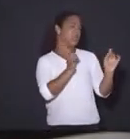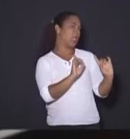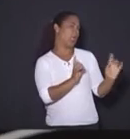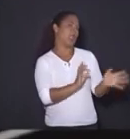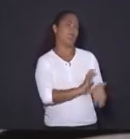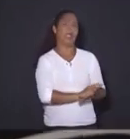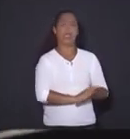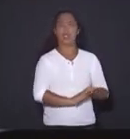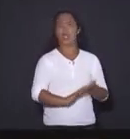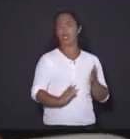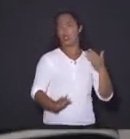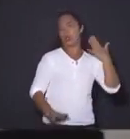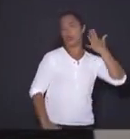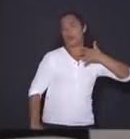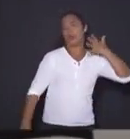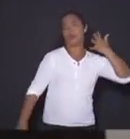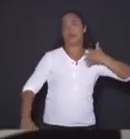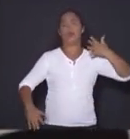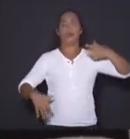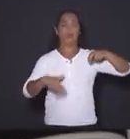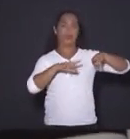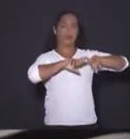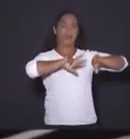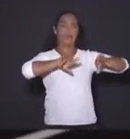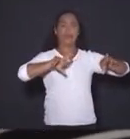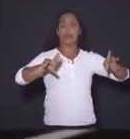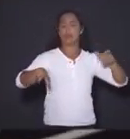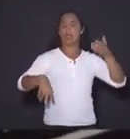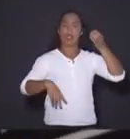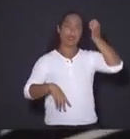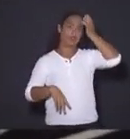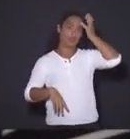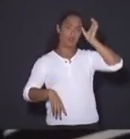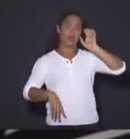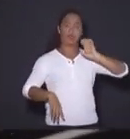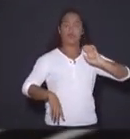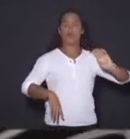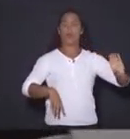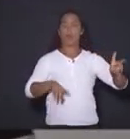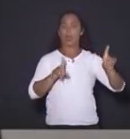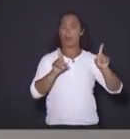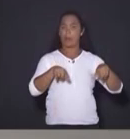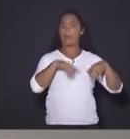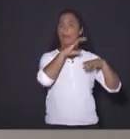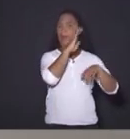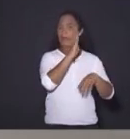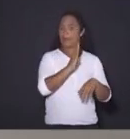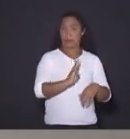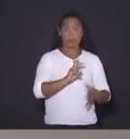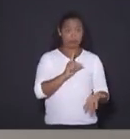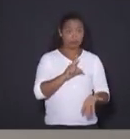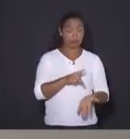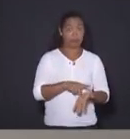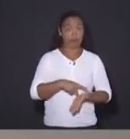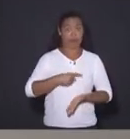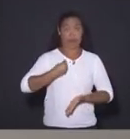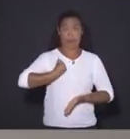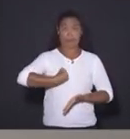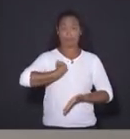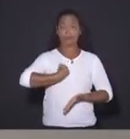o nosso discurso sobre a diversidade cultural étnica que é uma realidade no brasil ela existe de fato no brasil